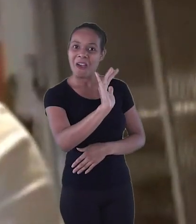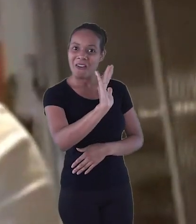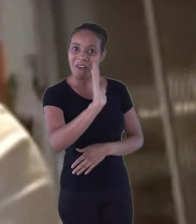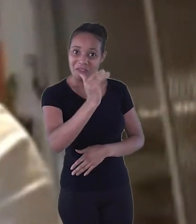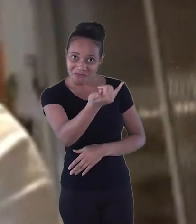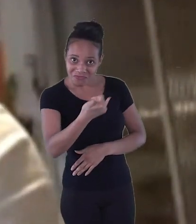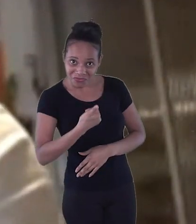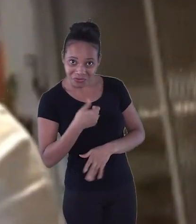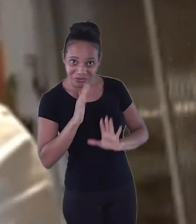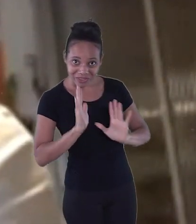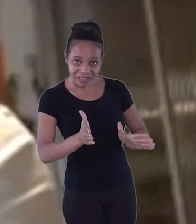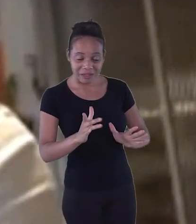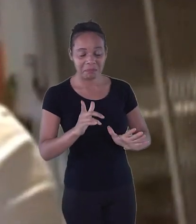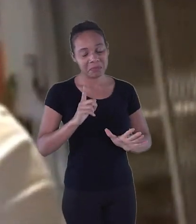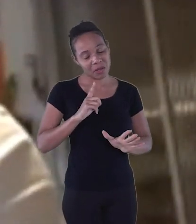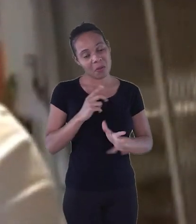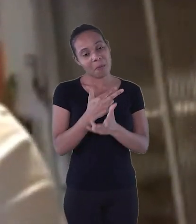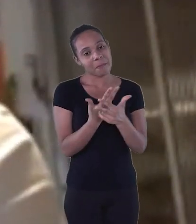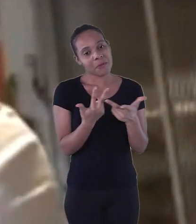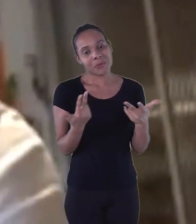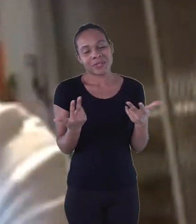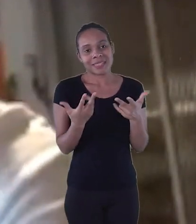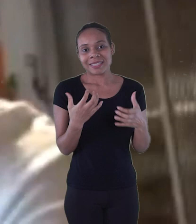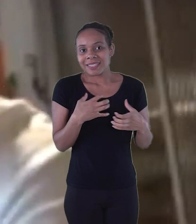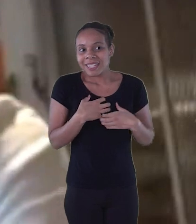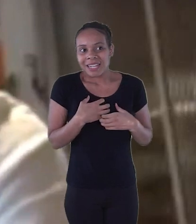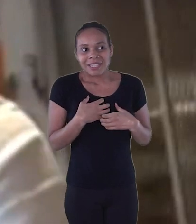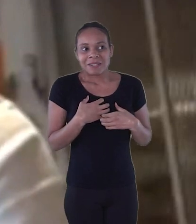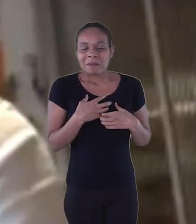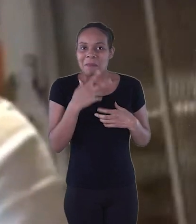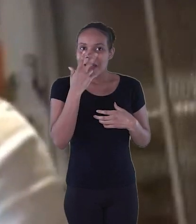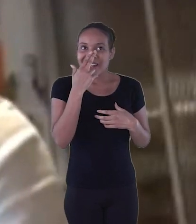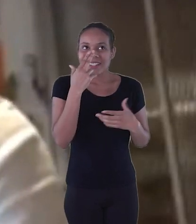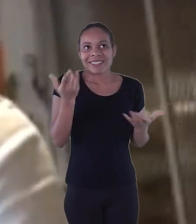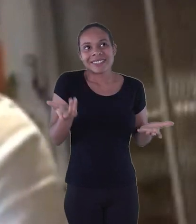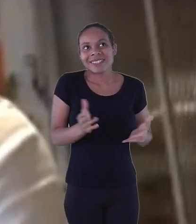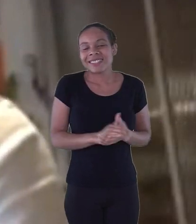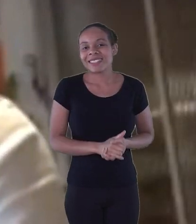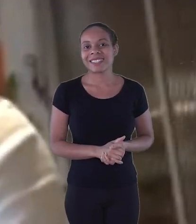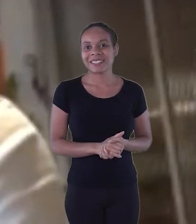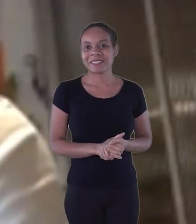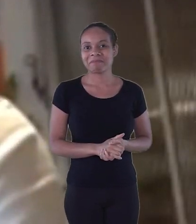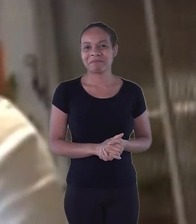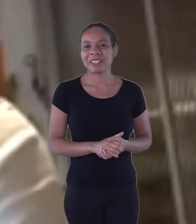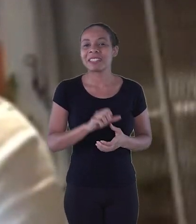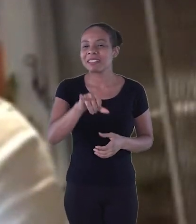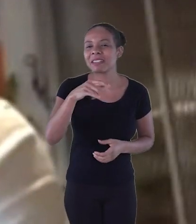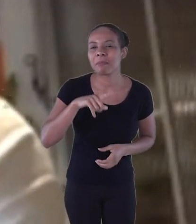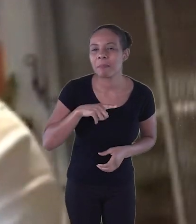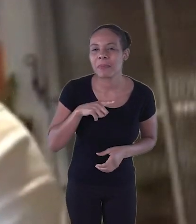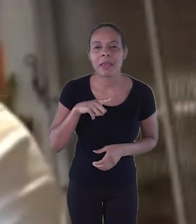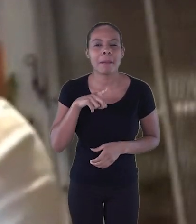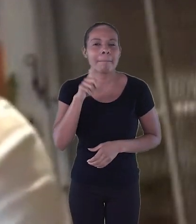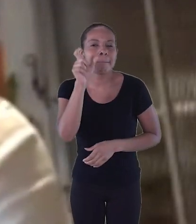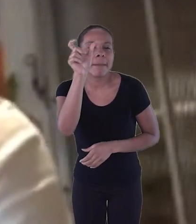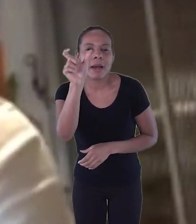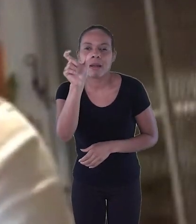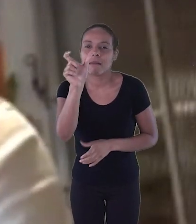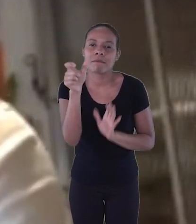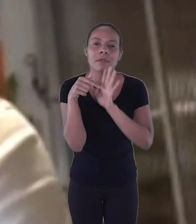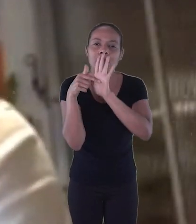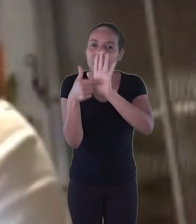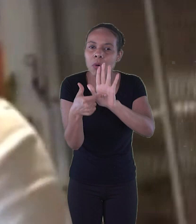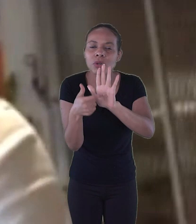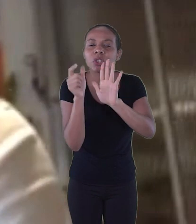foi sempre uma harmonia, assim, uma generosidade. Se tem uma palavra, acho que define essa nossa aventura, como o Flávio bem colocou, é